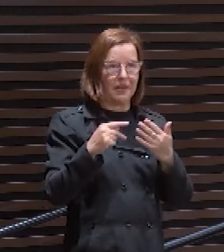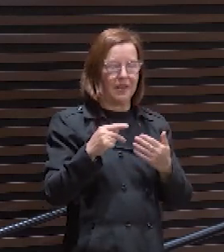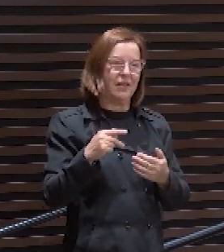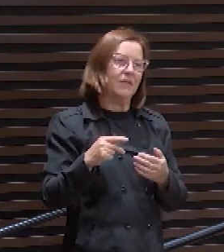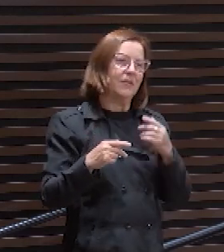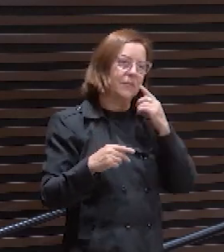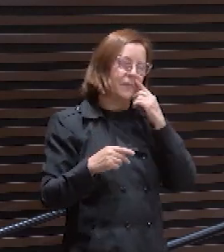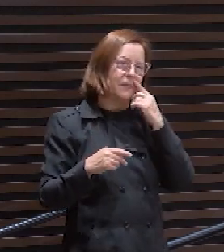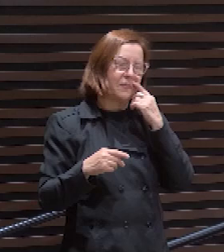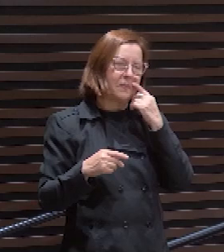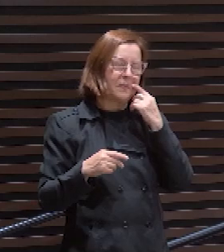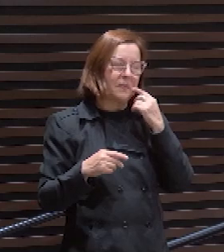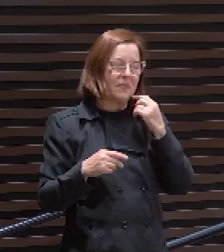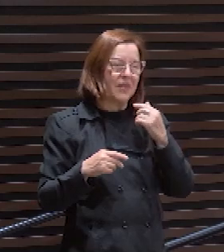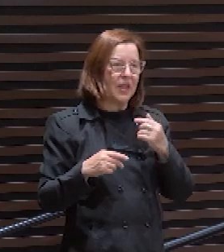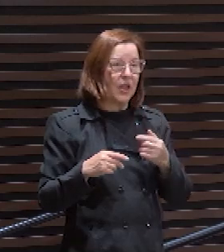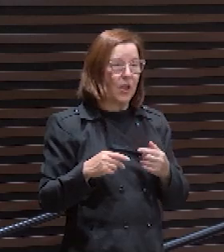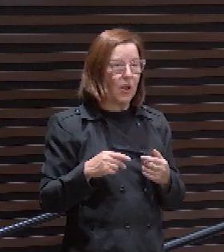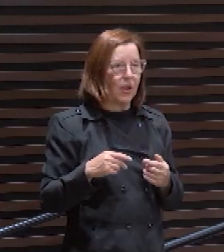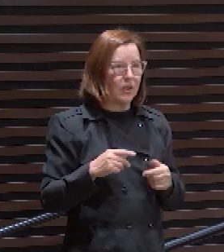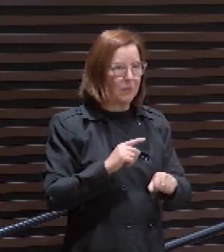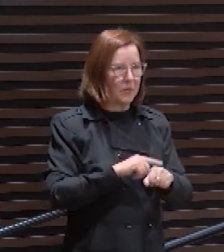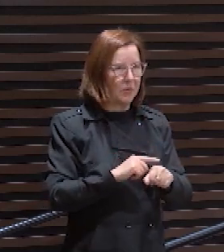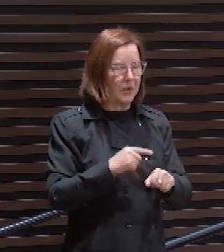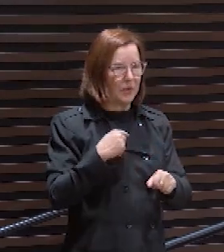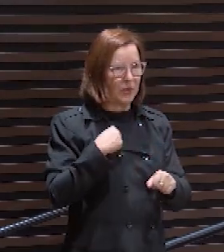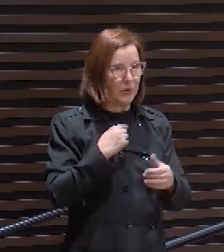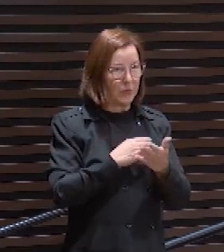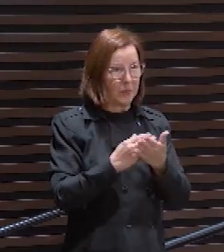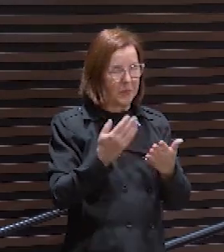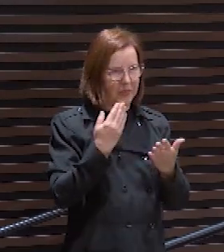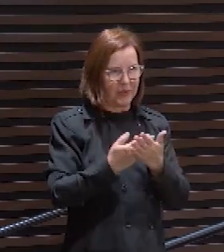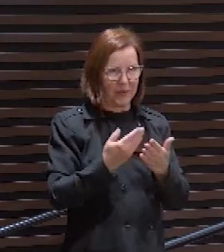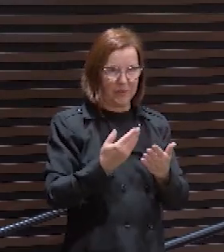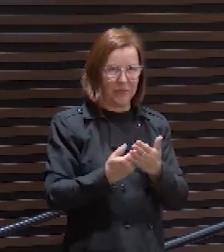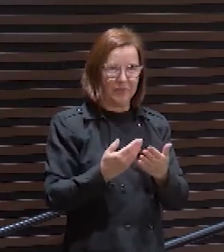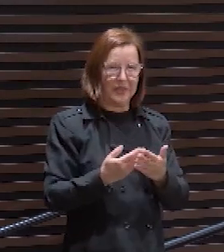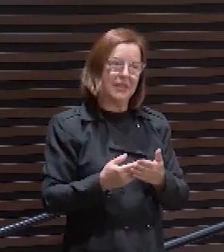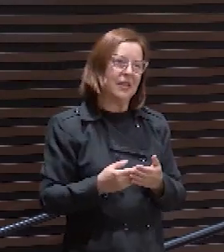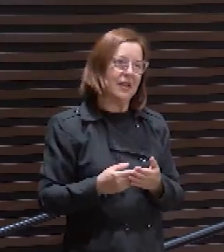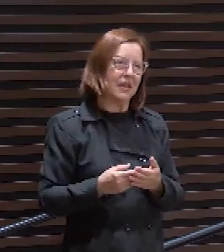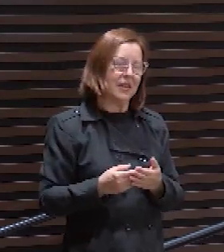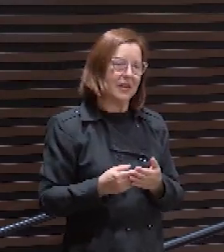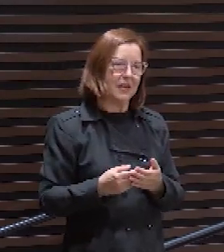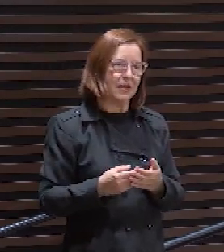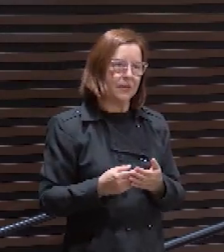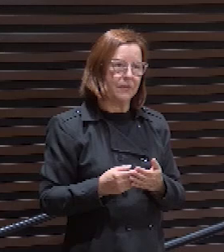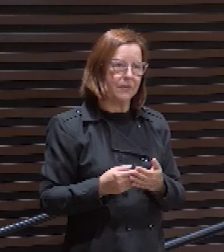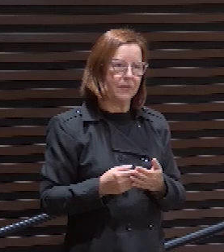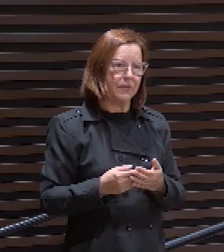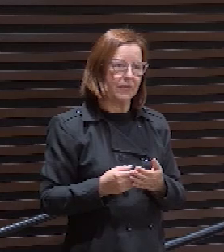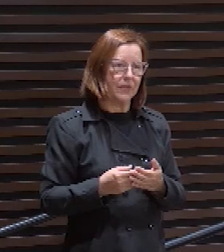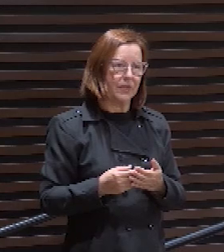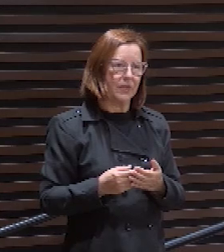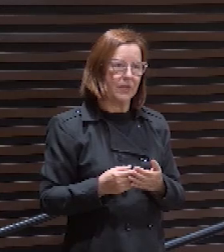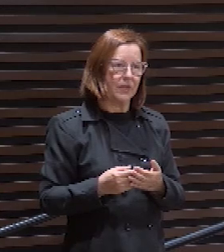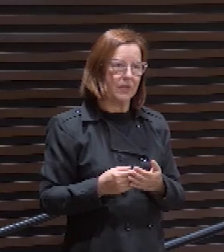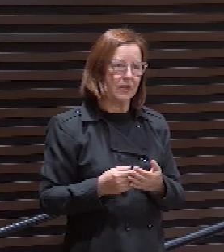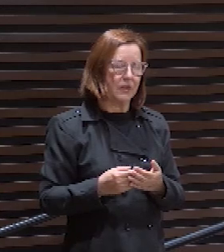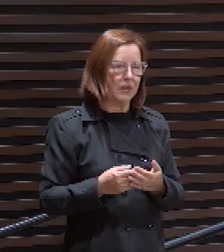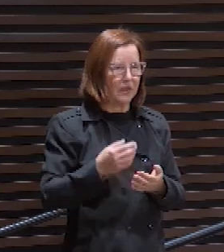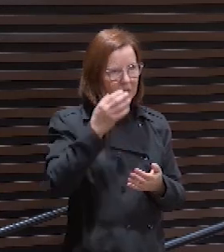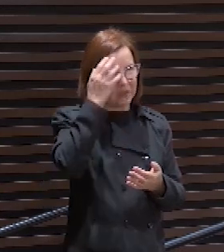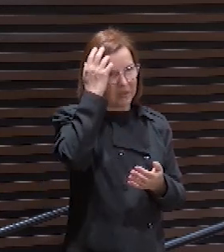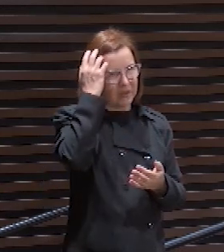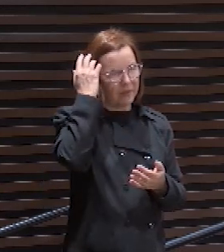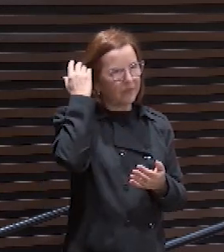sobre essa passagem, eu estava lendo um comentário, e o escritor, ele faz um comentário da seguinte